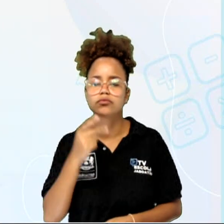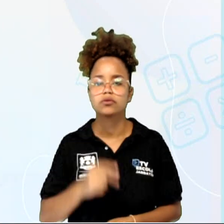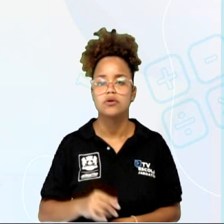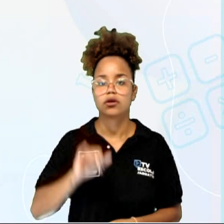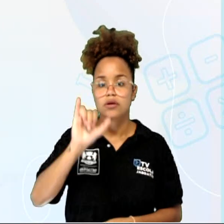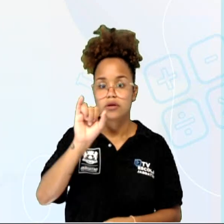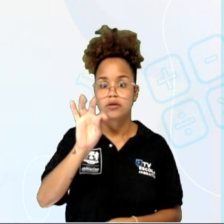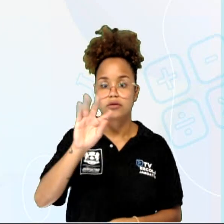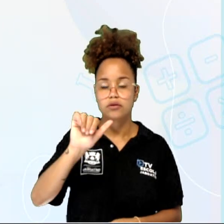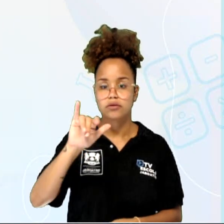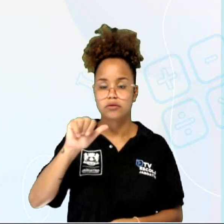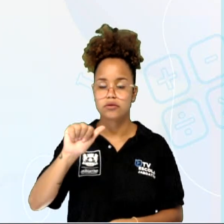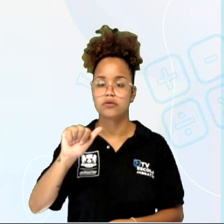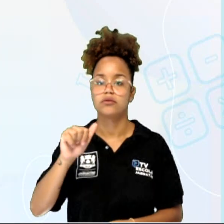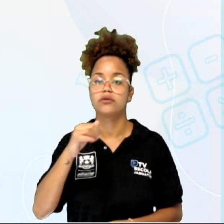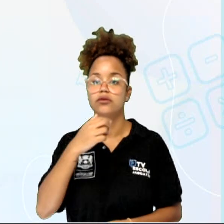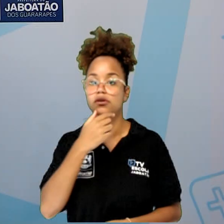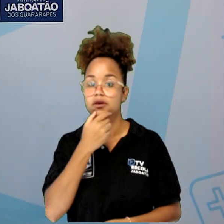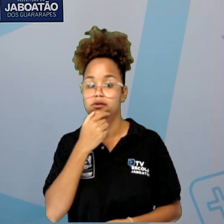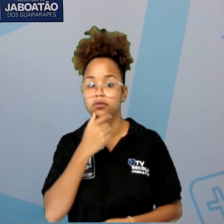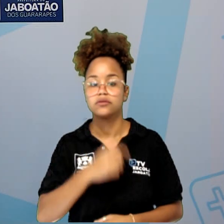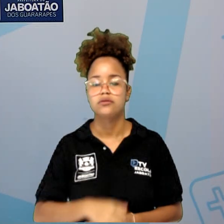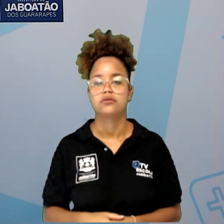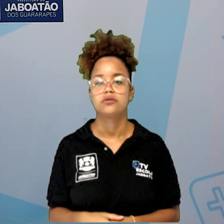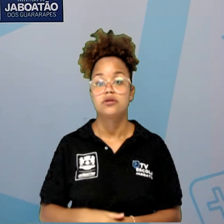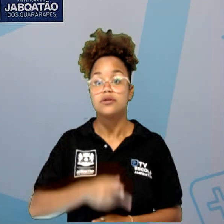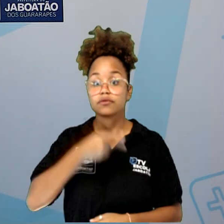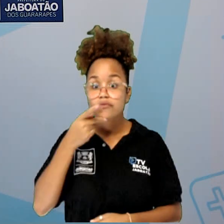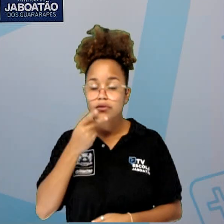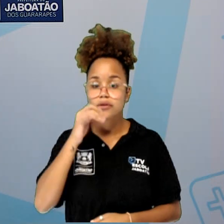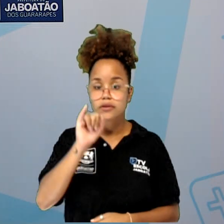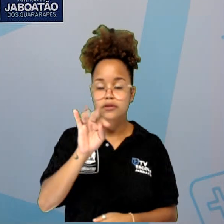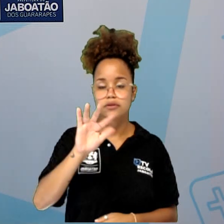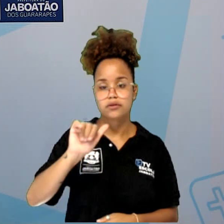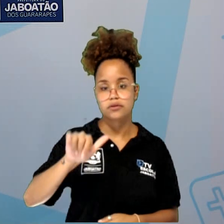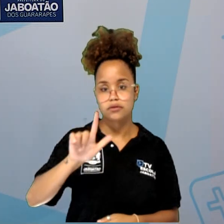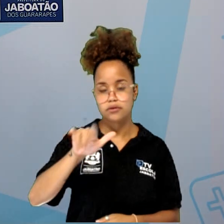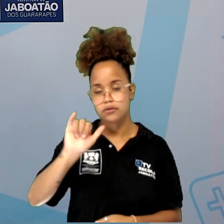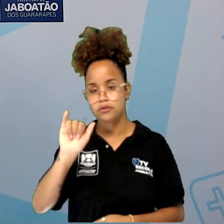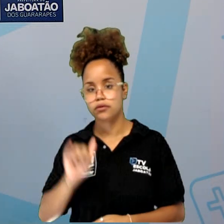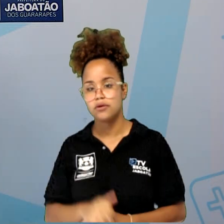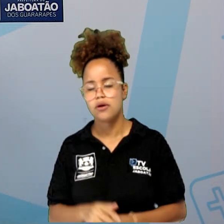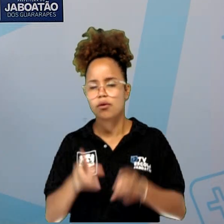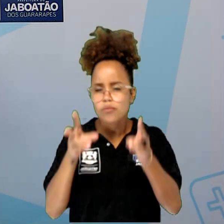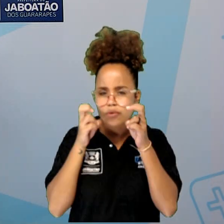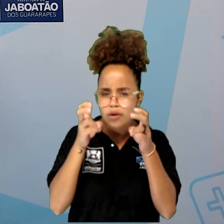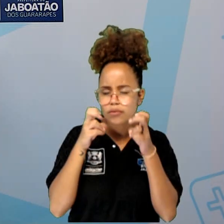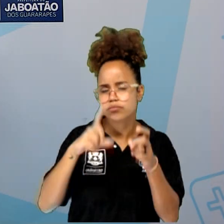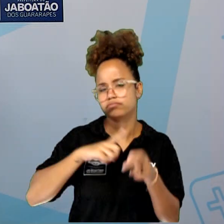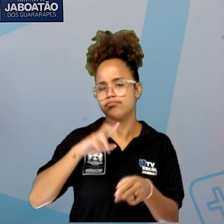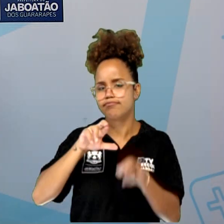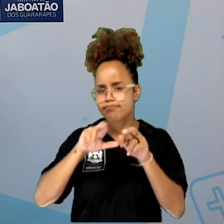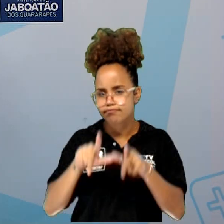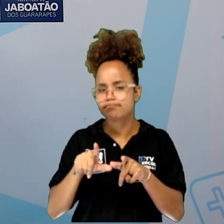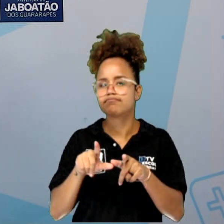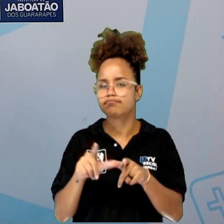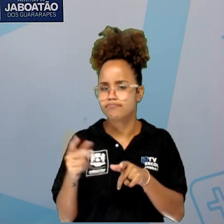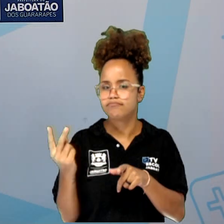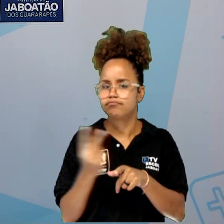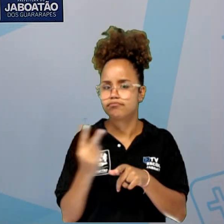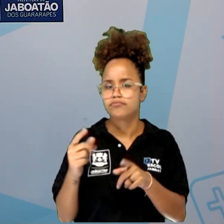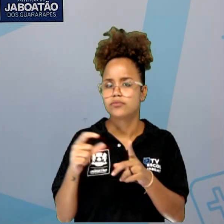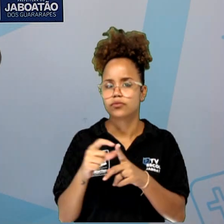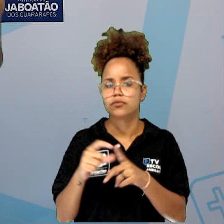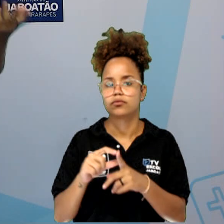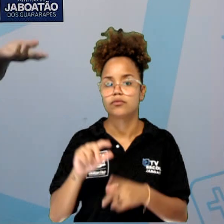English? It's Italy. Então percebam que há uma diferença entre how